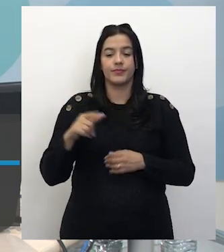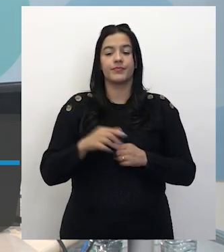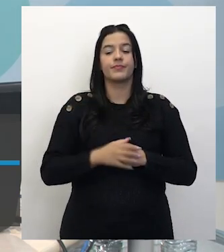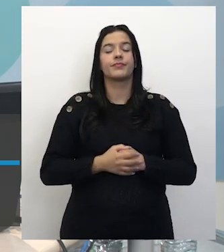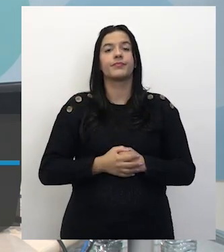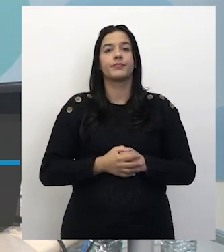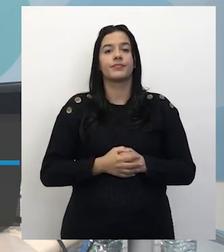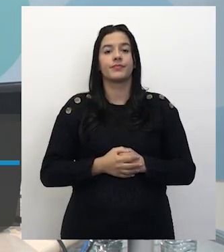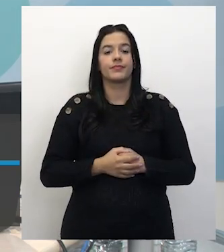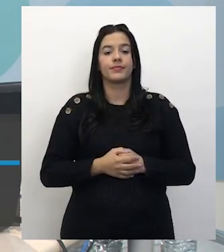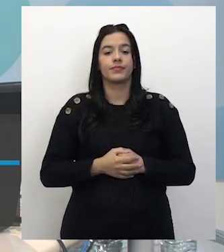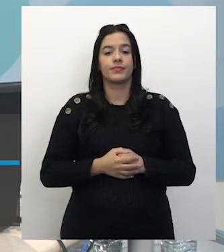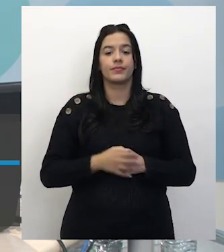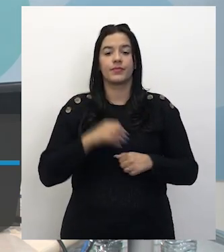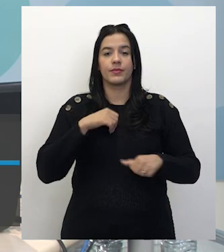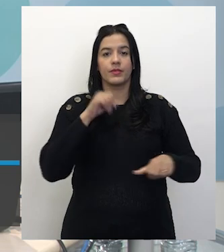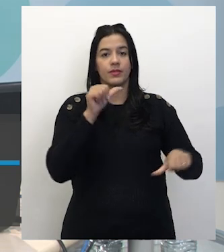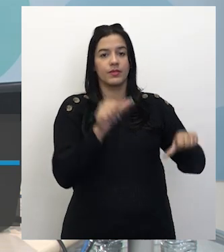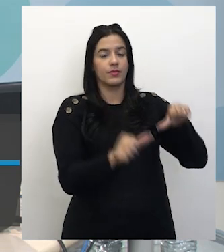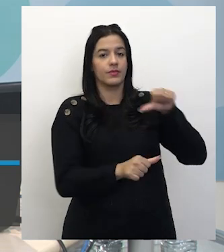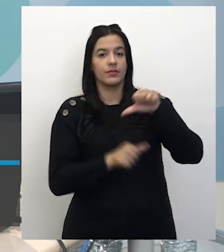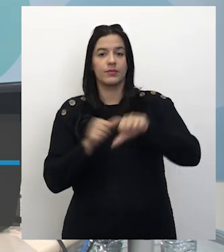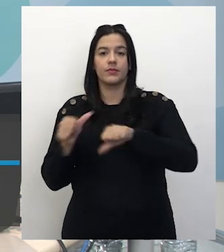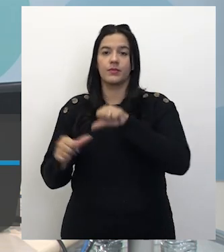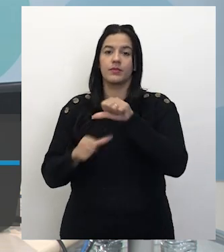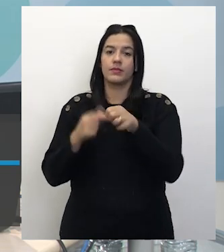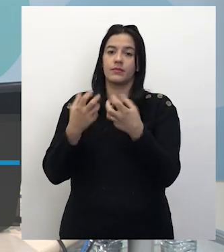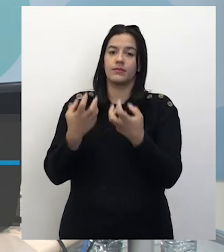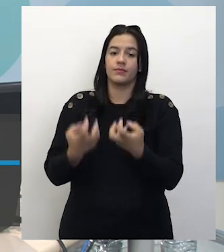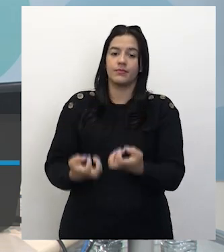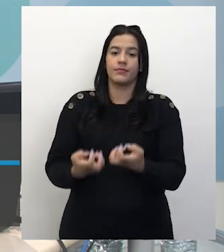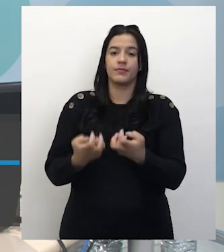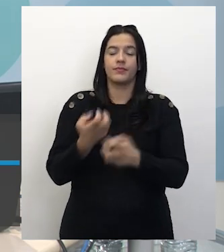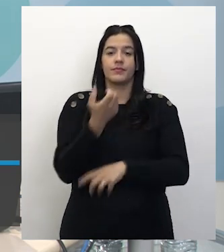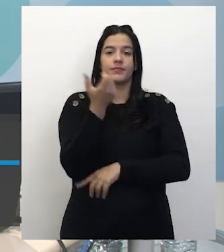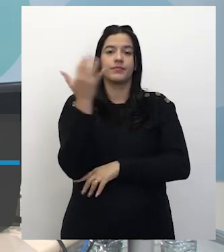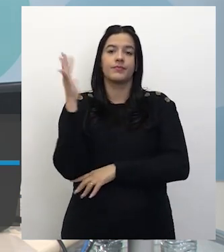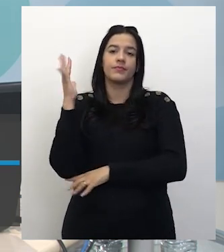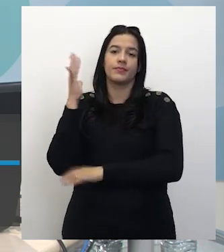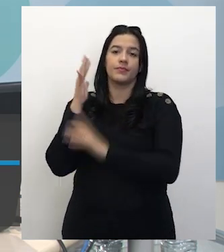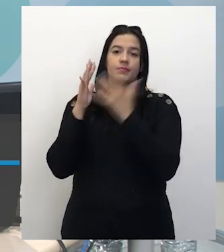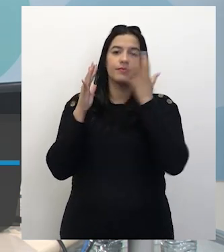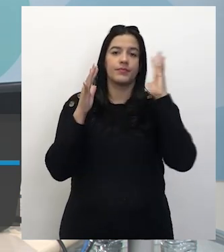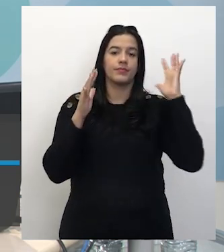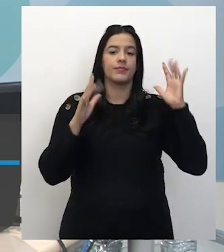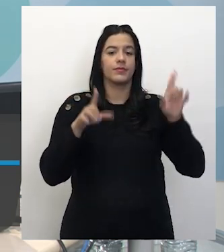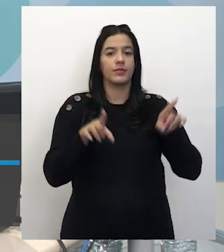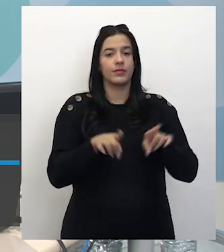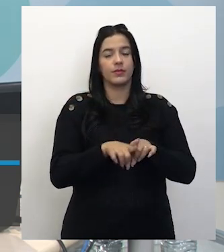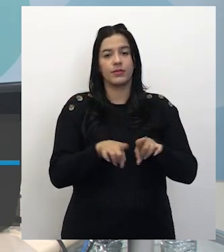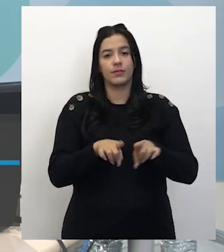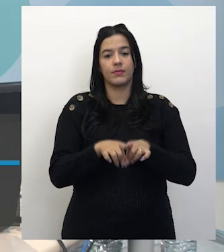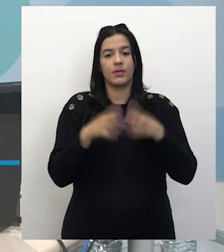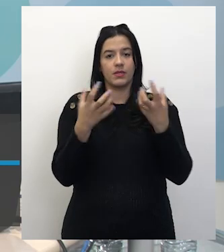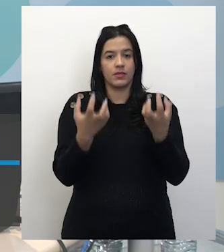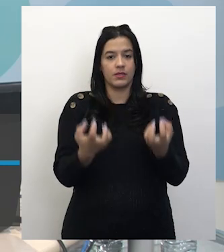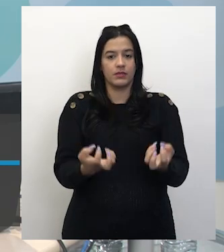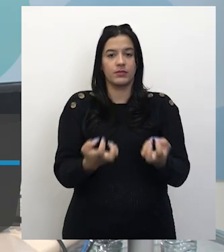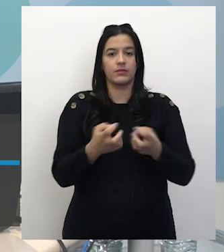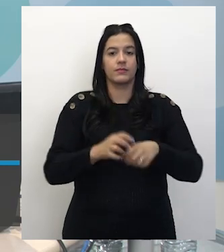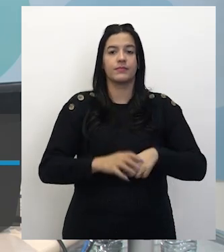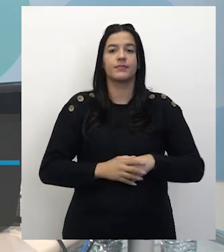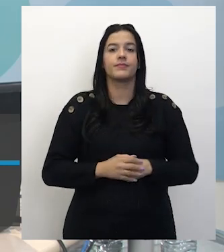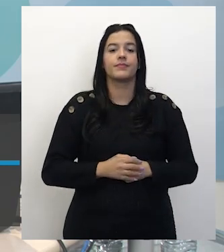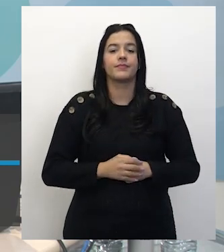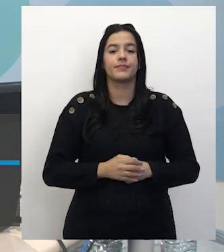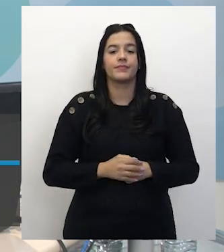sexto C, a transformação da seca, da natureza com a seca. Isso. Aí, deixa eu só ver uma coisa.